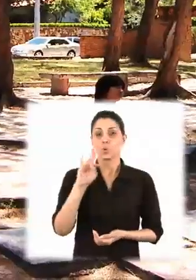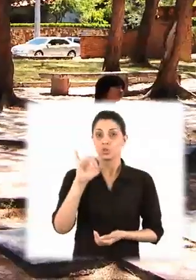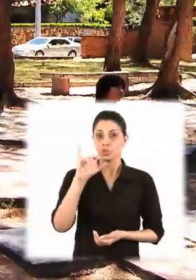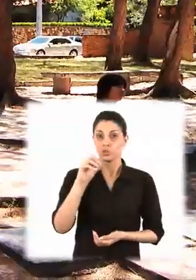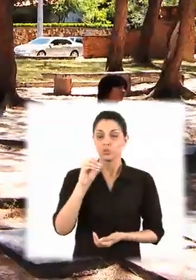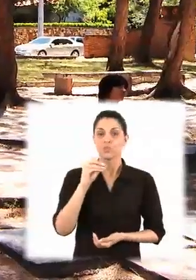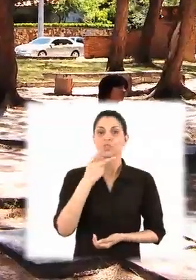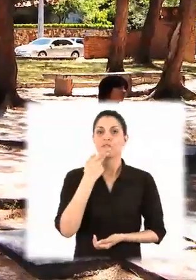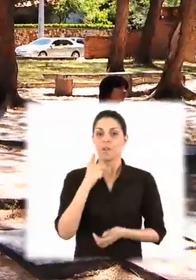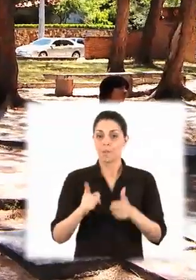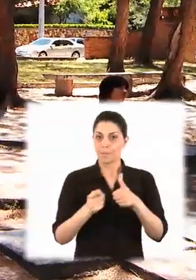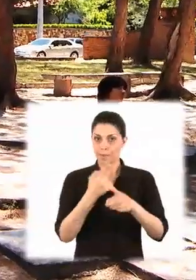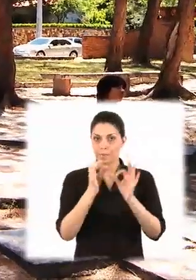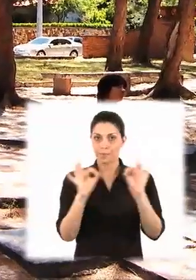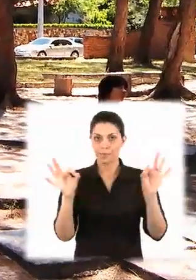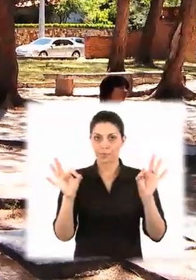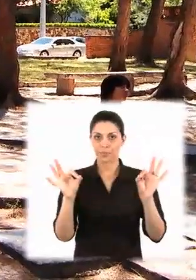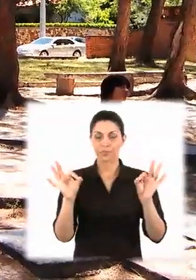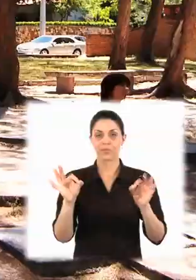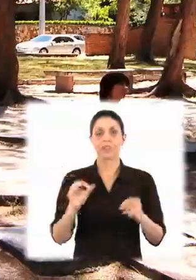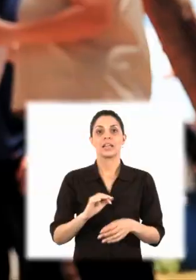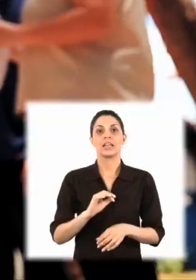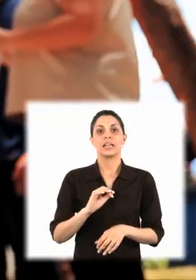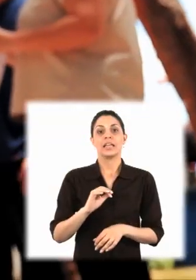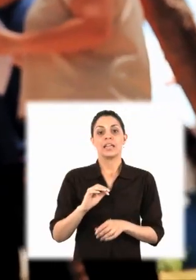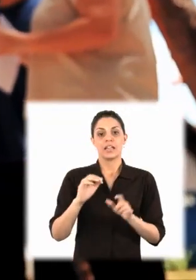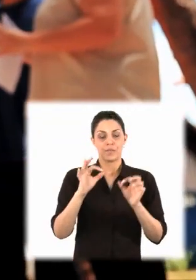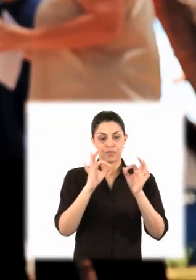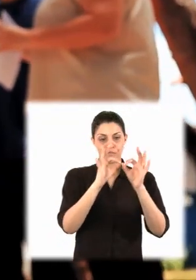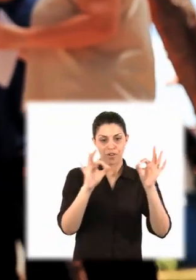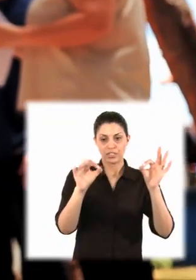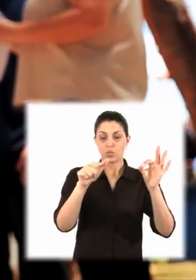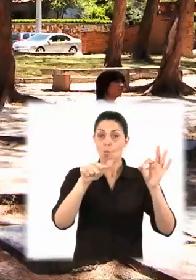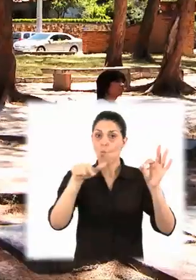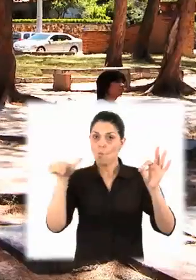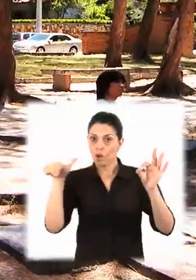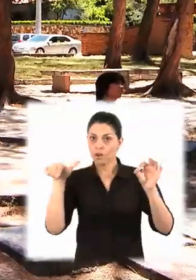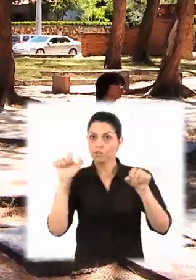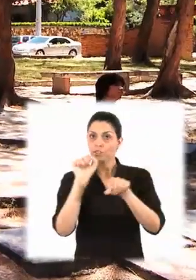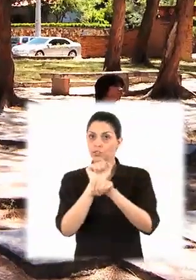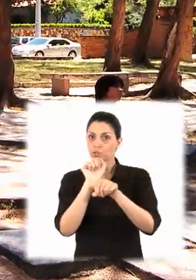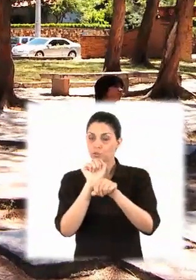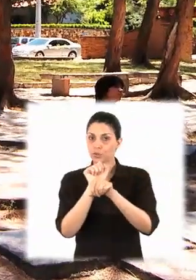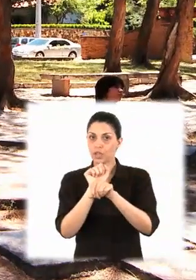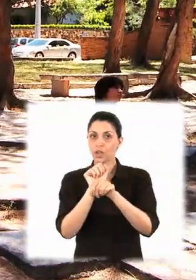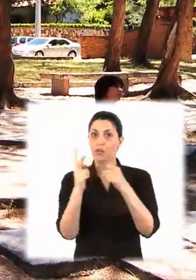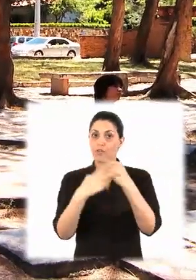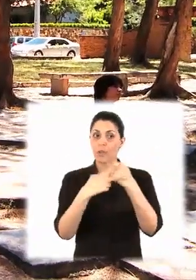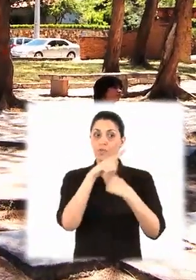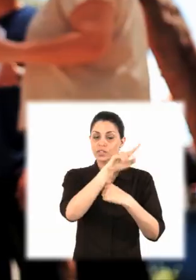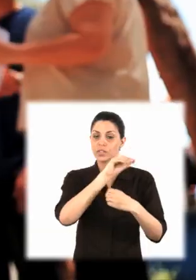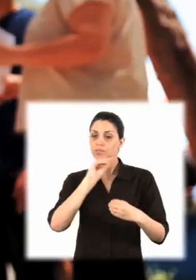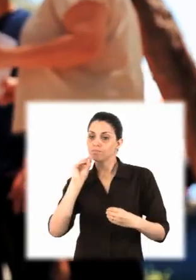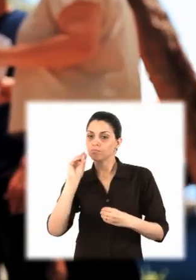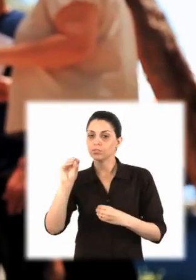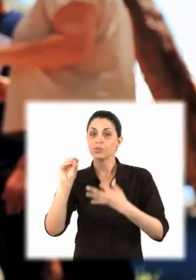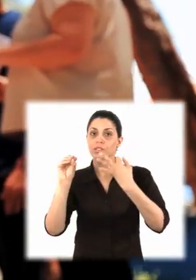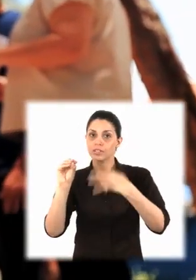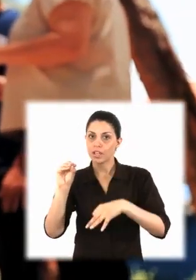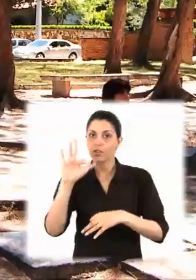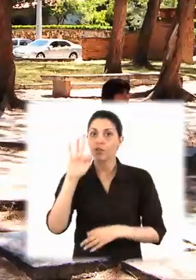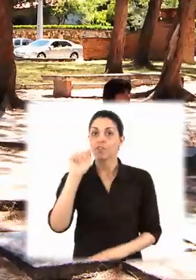O Rutilio, ele vai falar a primeira frase e vai ficar assim um branco na fala dele, que é onde você vai